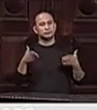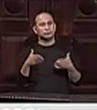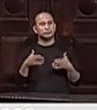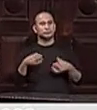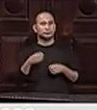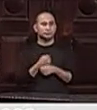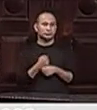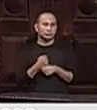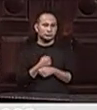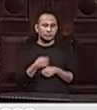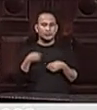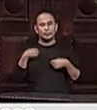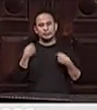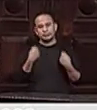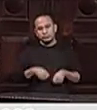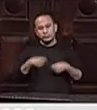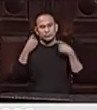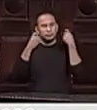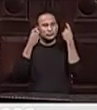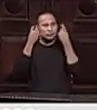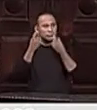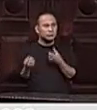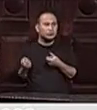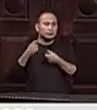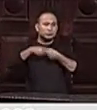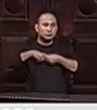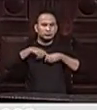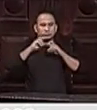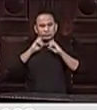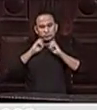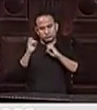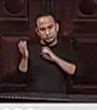e merece a nossa preocupação, e voltarei a discutir